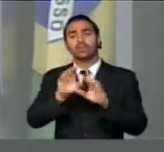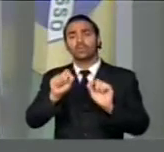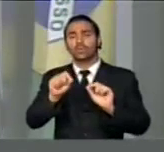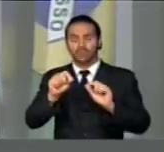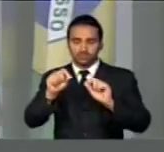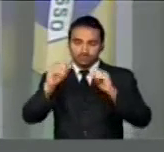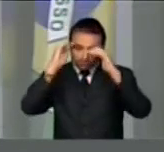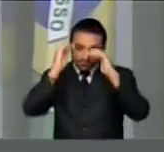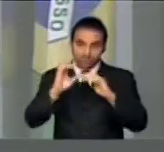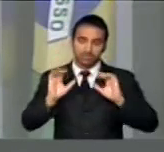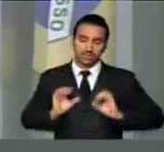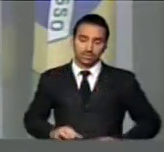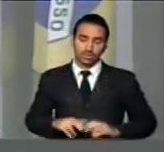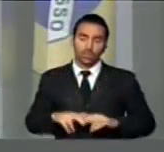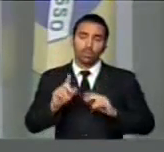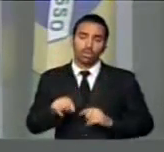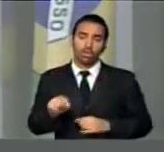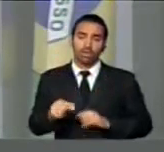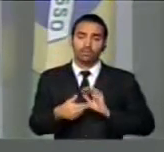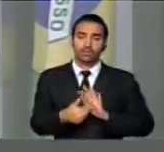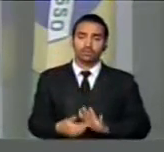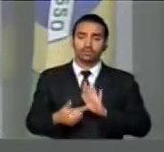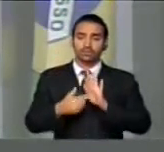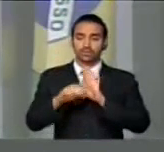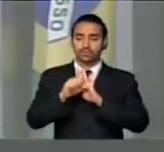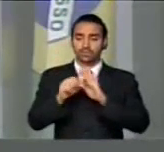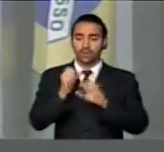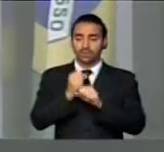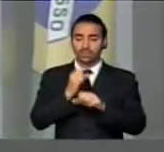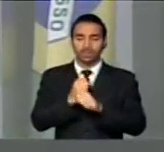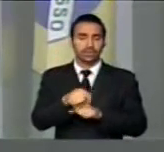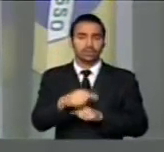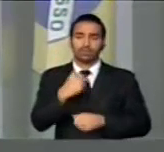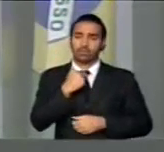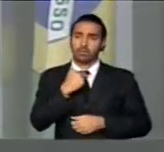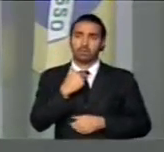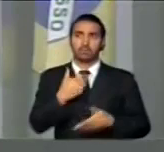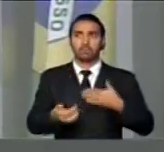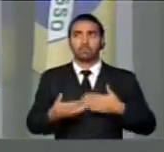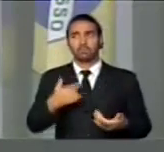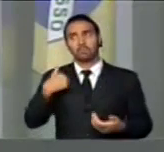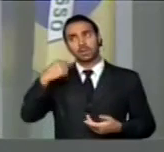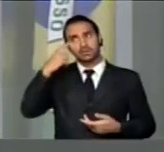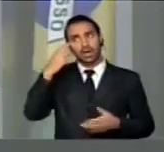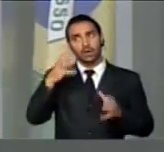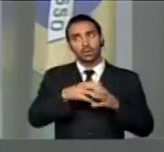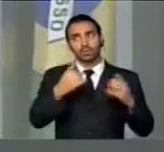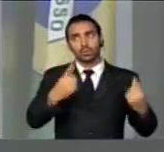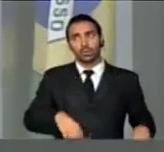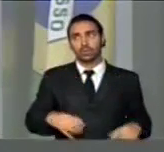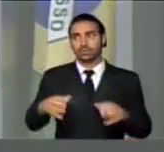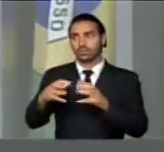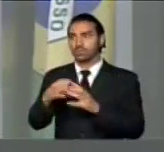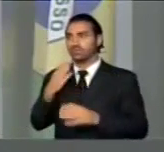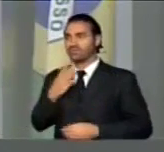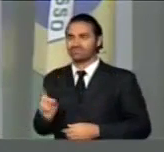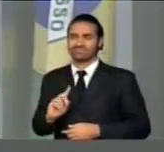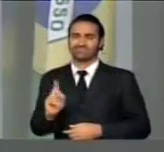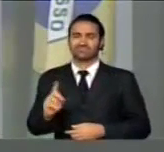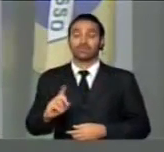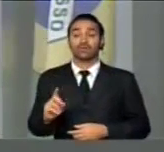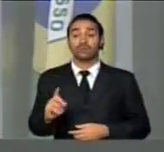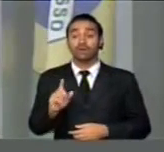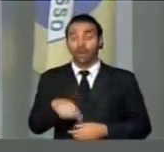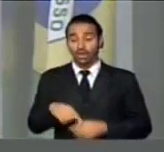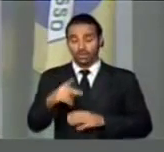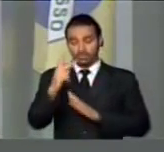procurando demonstrar que esta é uma matéria que não pode ser tratada como matéria de oposição ou de governo, tem que ser tratada como matéria